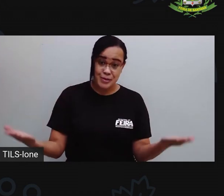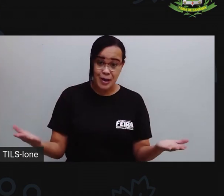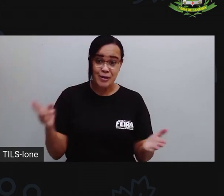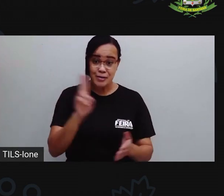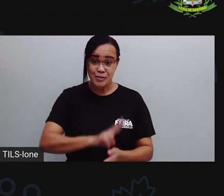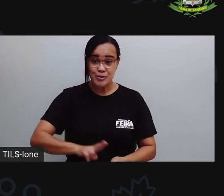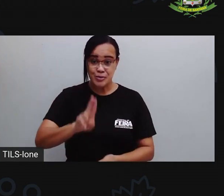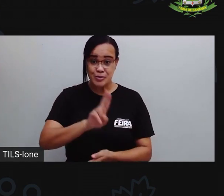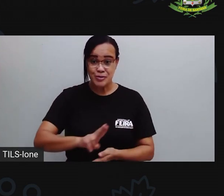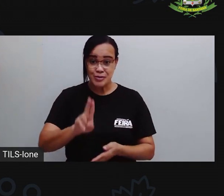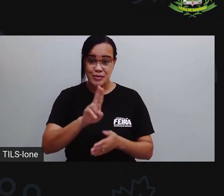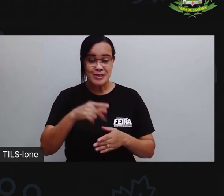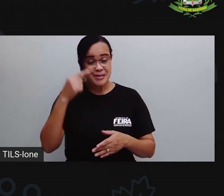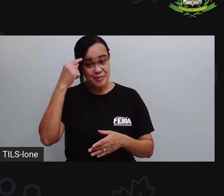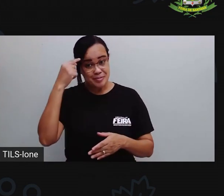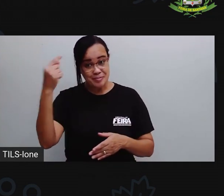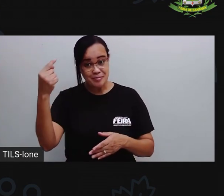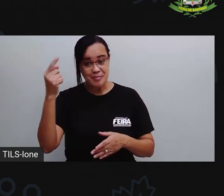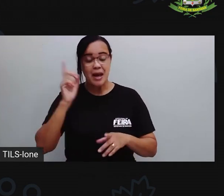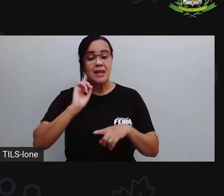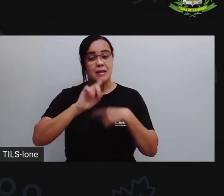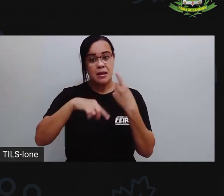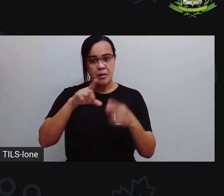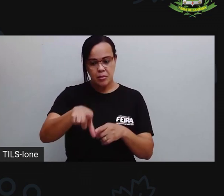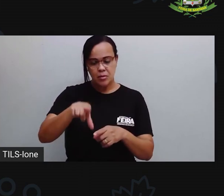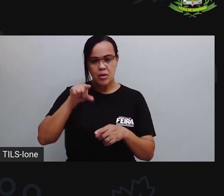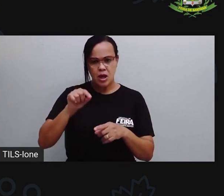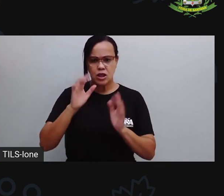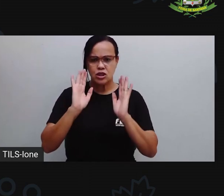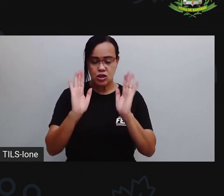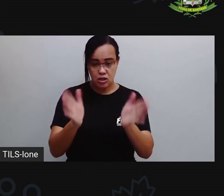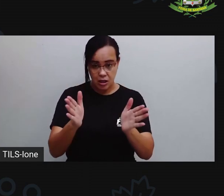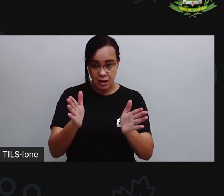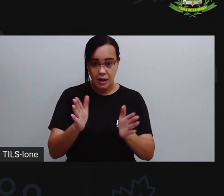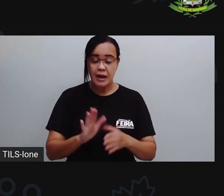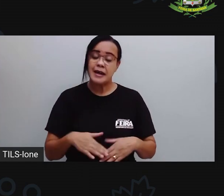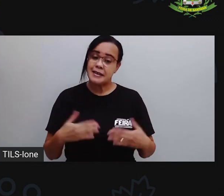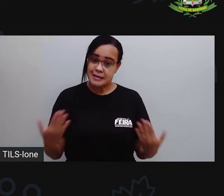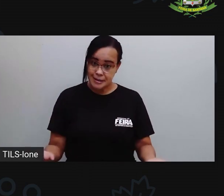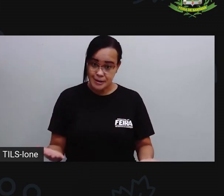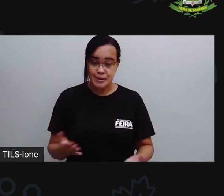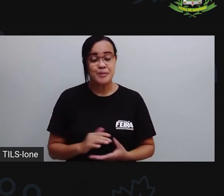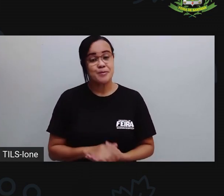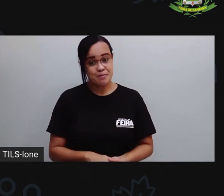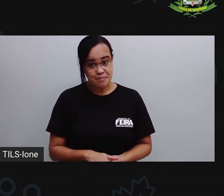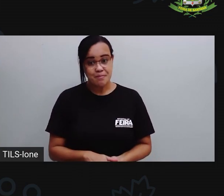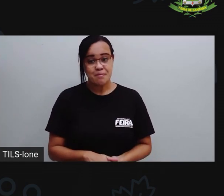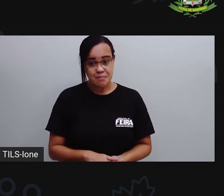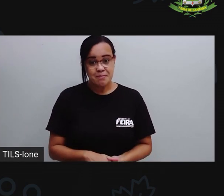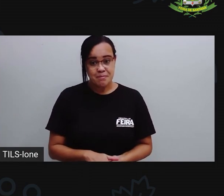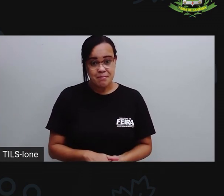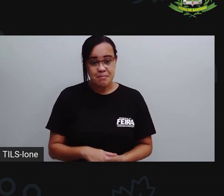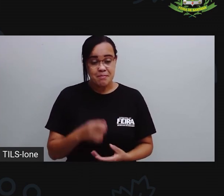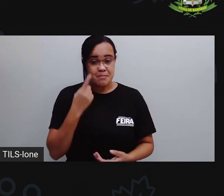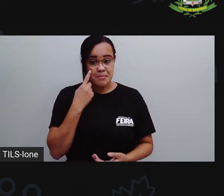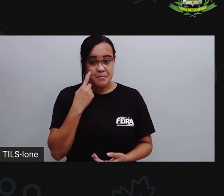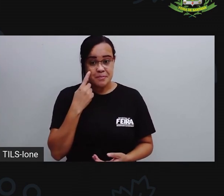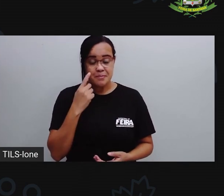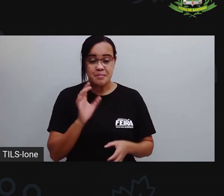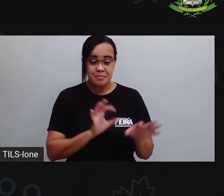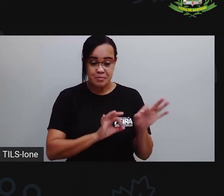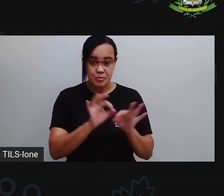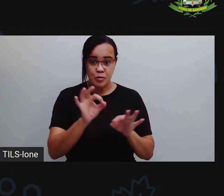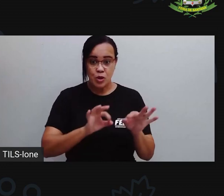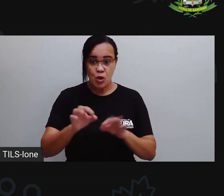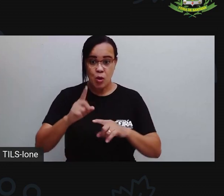tem que primeiro pensar nisso. Depois que você escolheu a técnica que vai ser usada para customizar, você vai preparar os